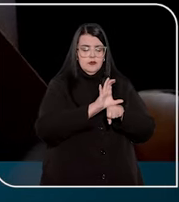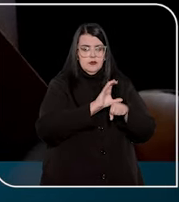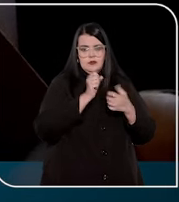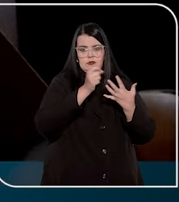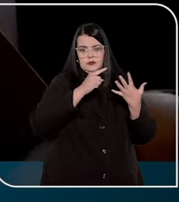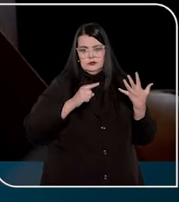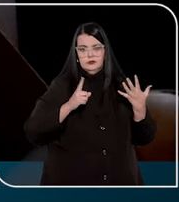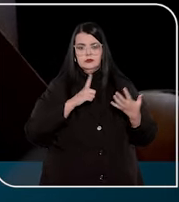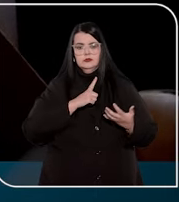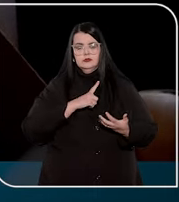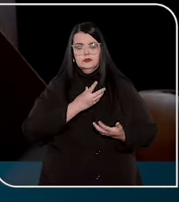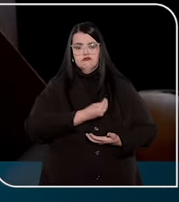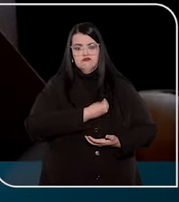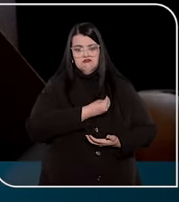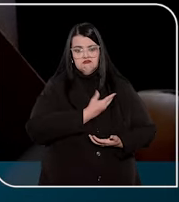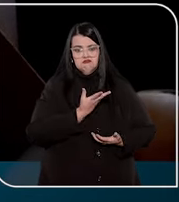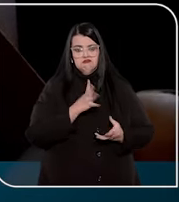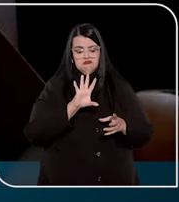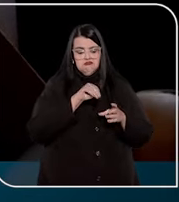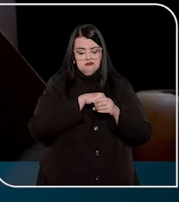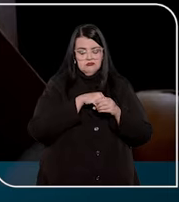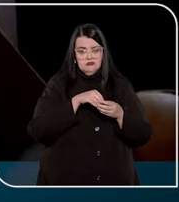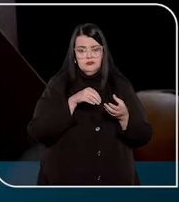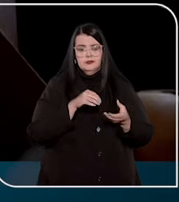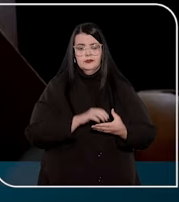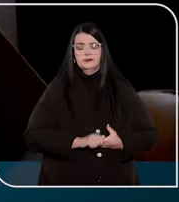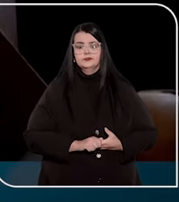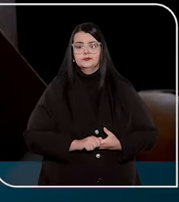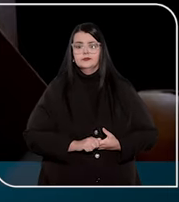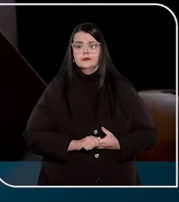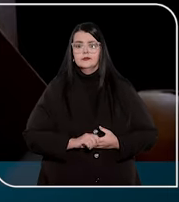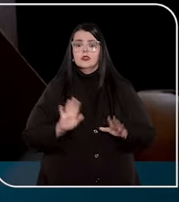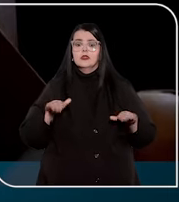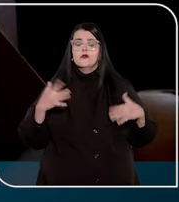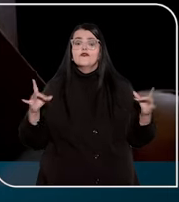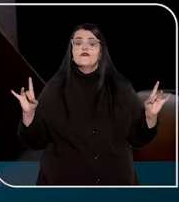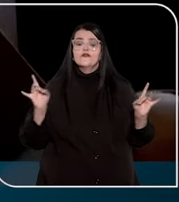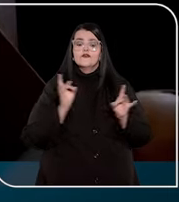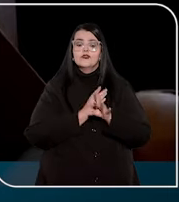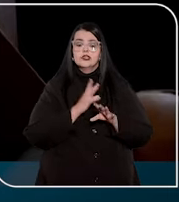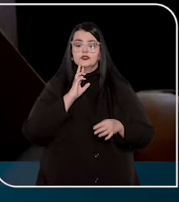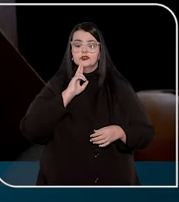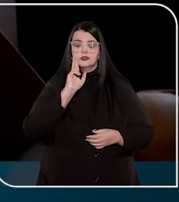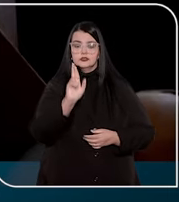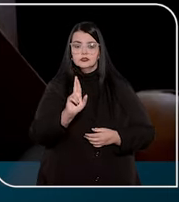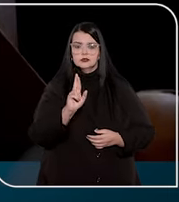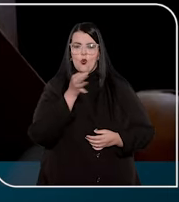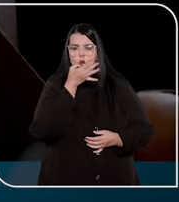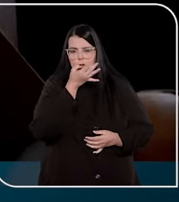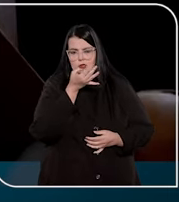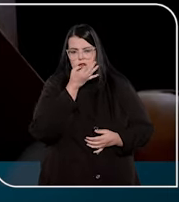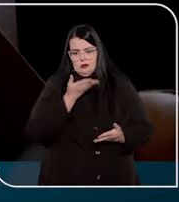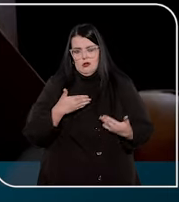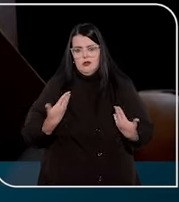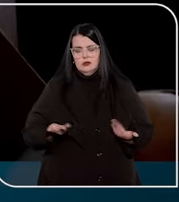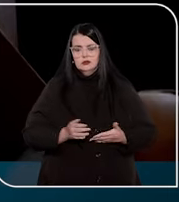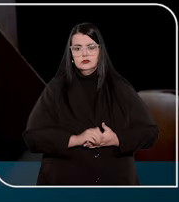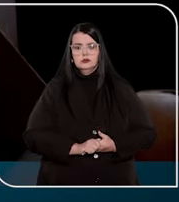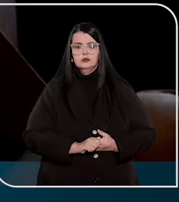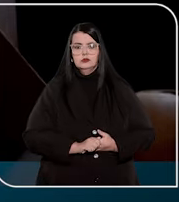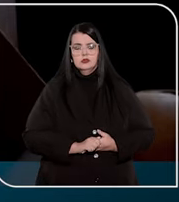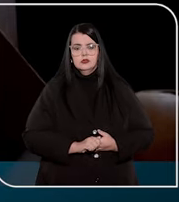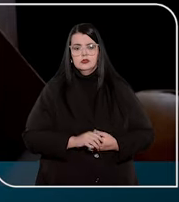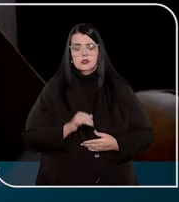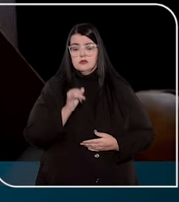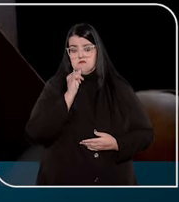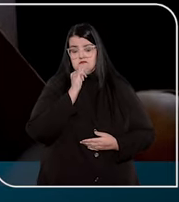a existência dessa repercussão geral da matéria. Eu diria, para fechar essa resposta, esse comentário, né, o seguinte: acima de